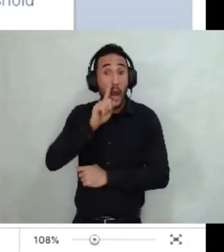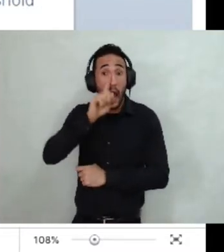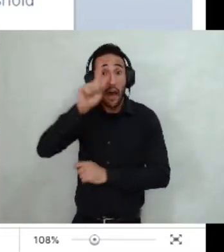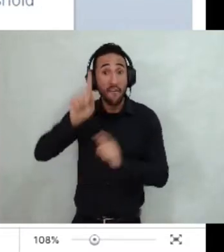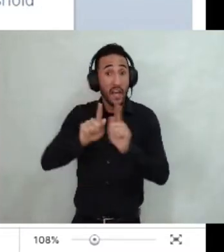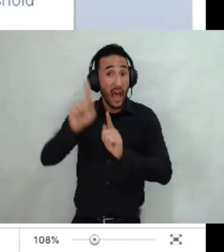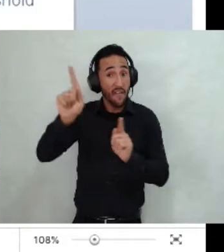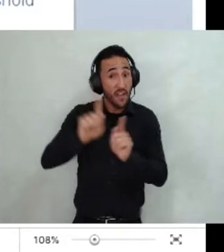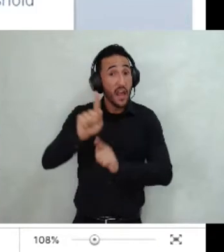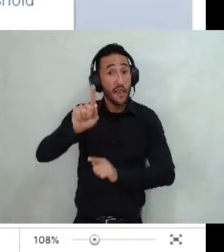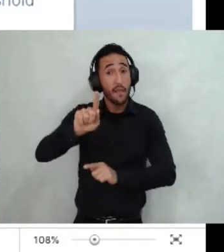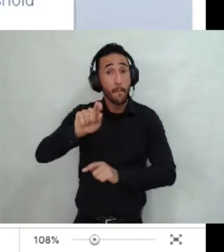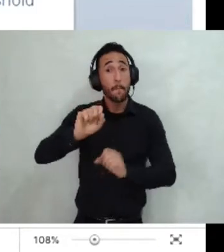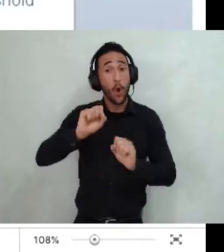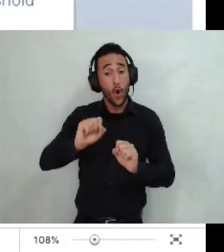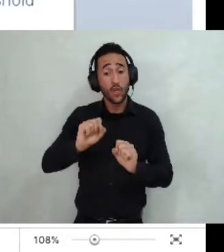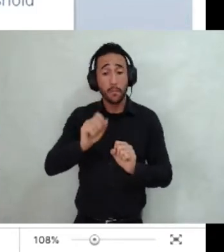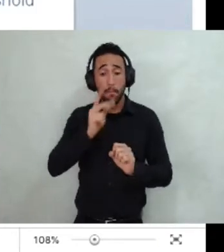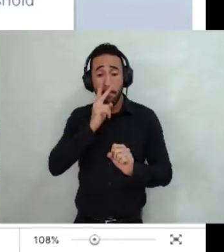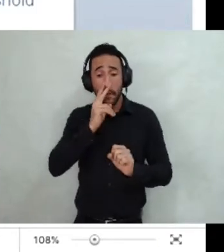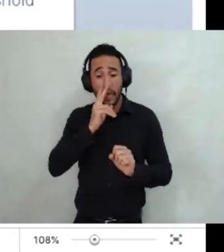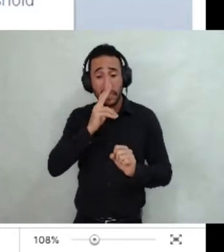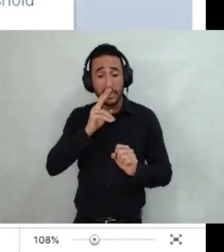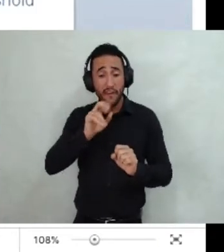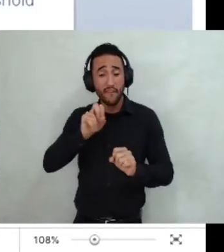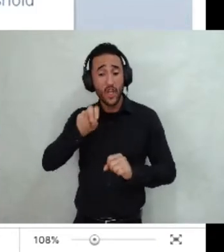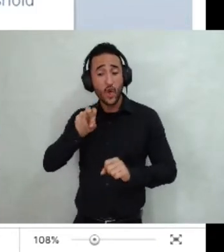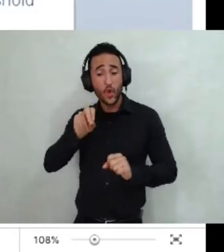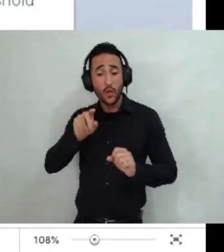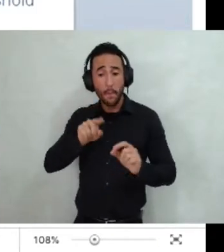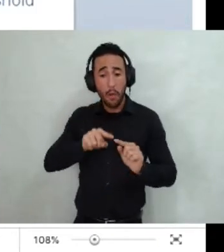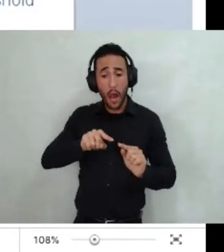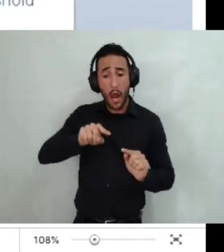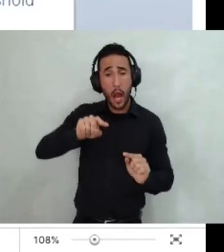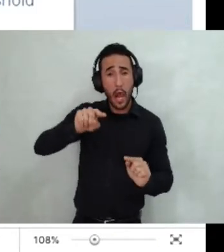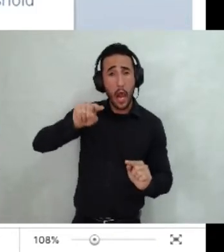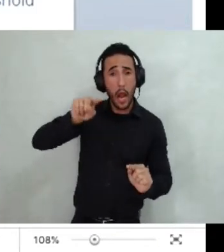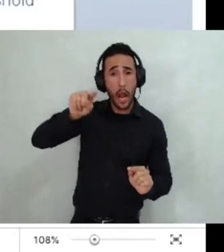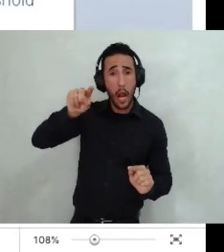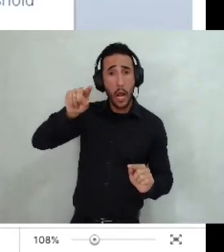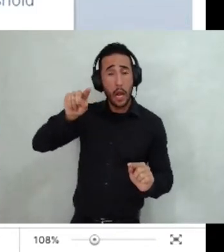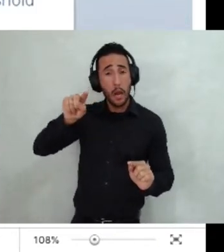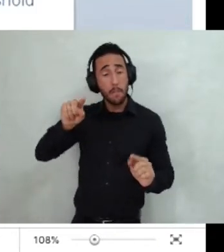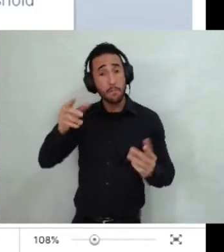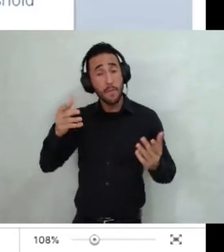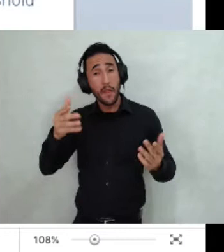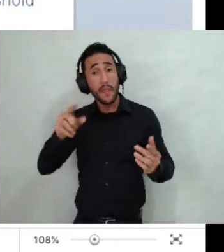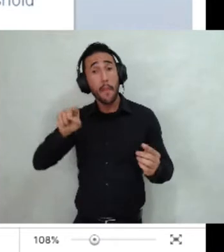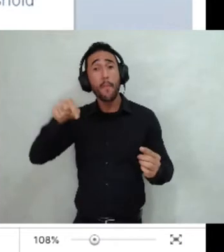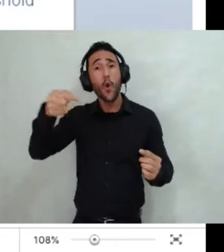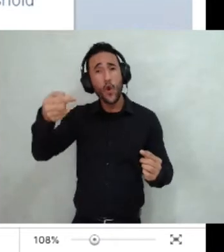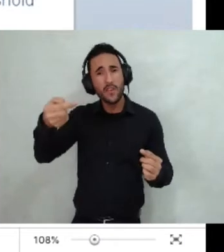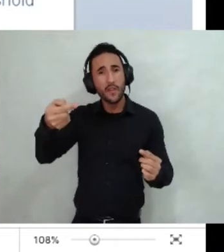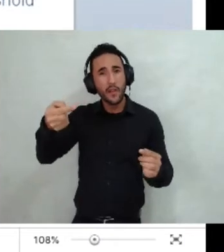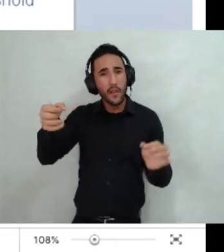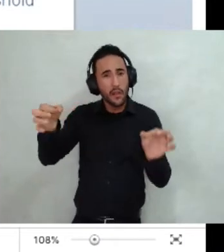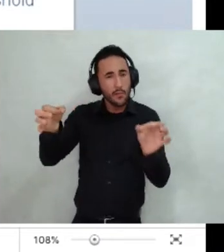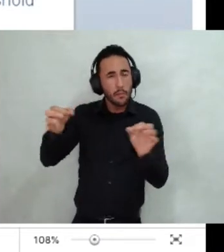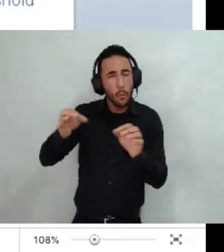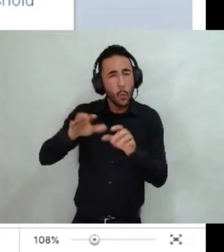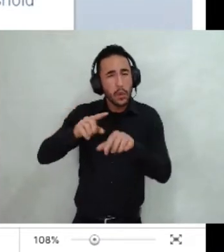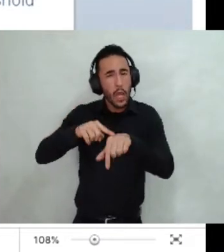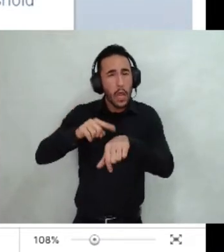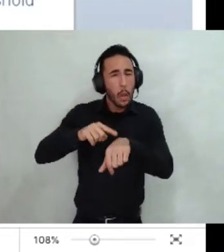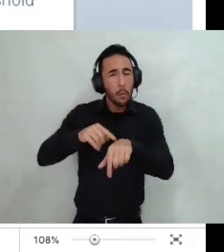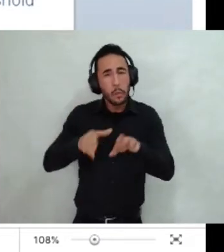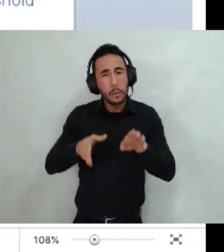uma recrudescência da carga viral ou ir elevando essa carga viral, e depois, quando os pacientes melhoram, né? Claro, também